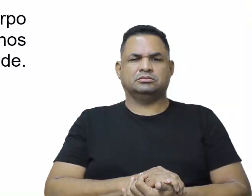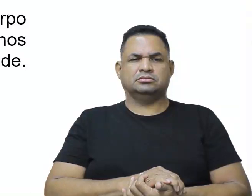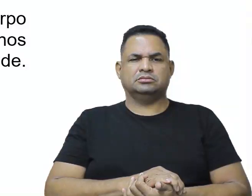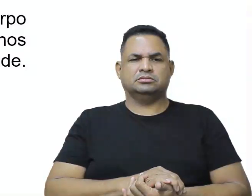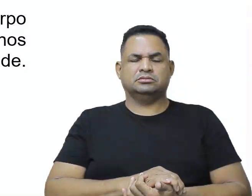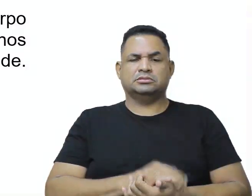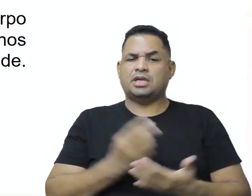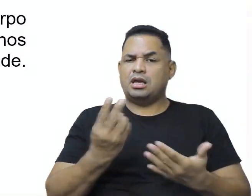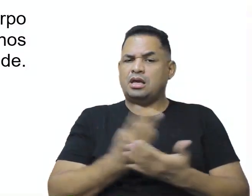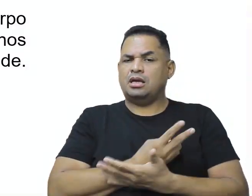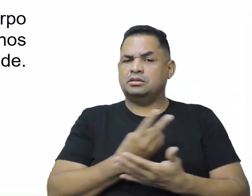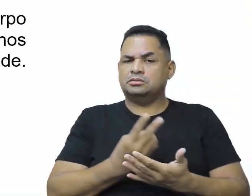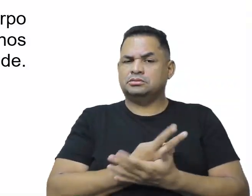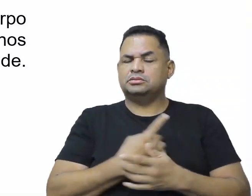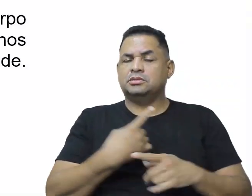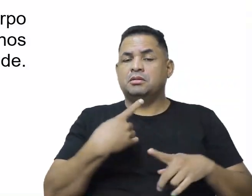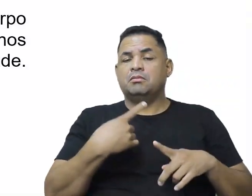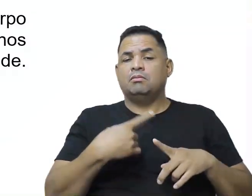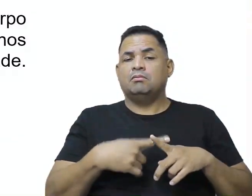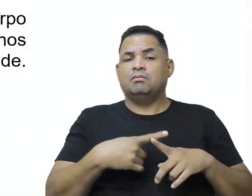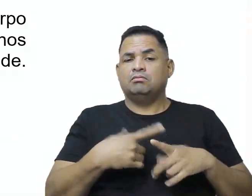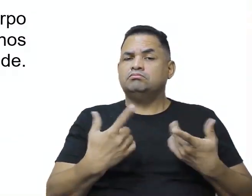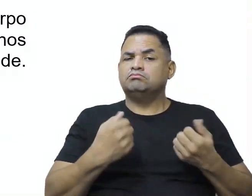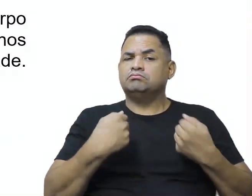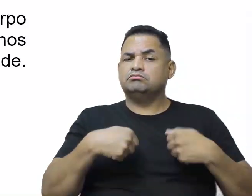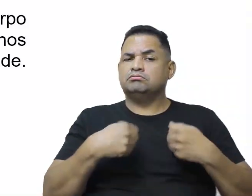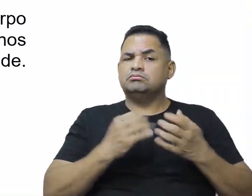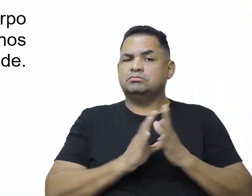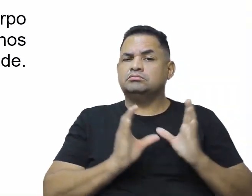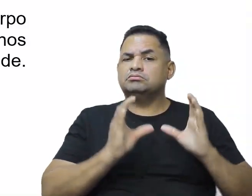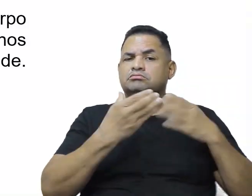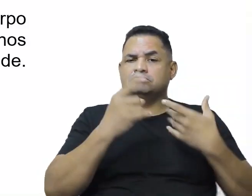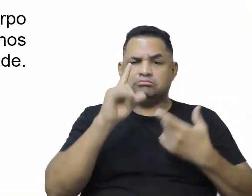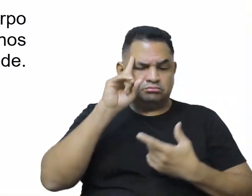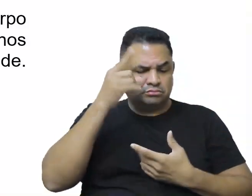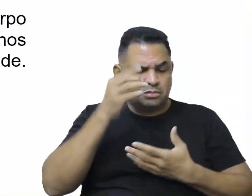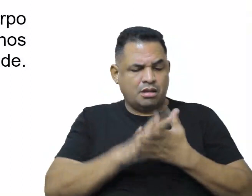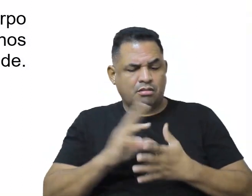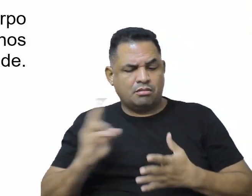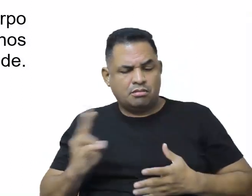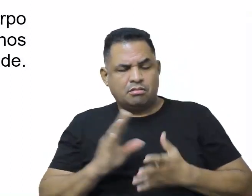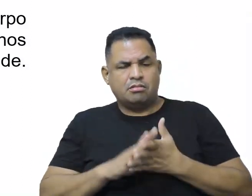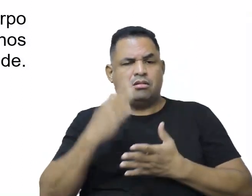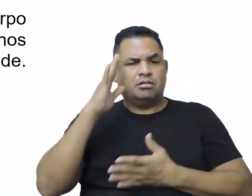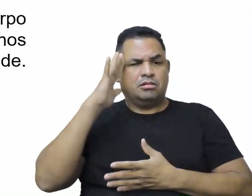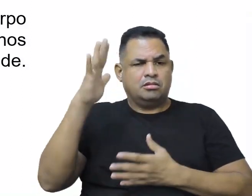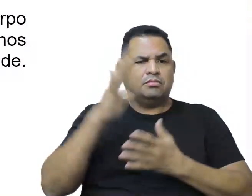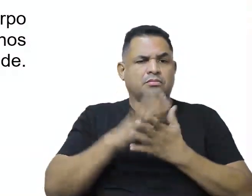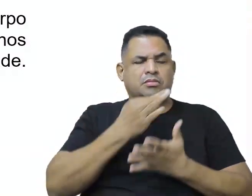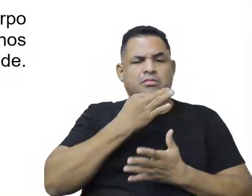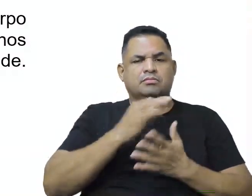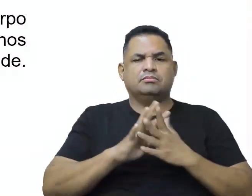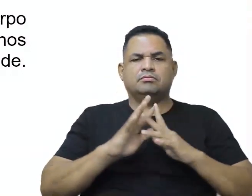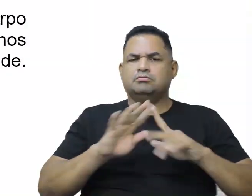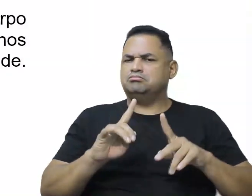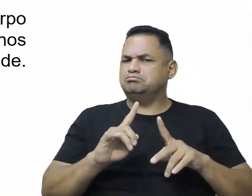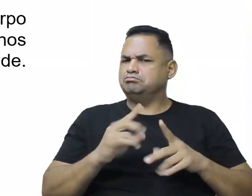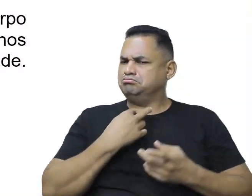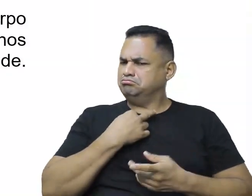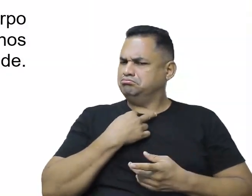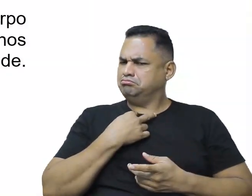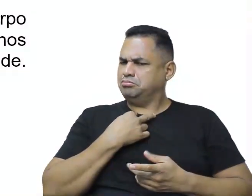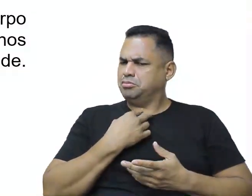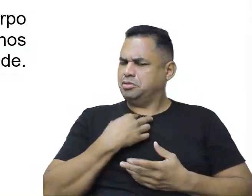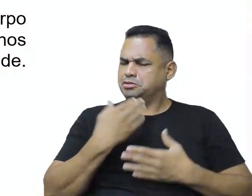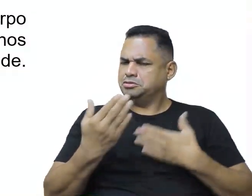tá errado porque pode ser assim esse conjunto de ideias valores concepções e tudo mas não sujeitos e